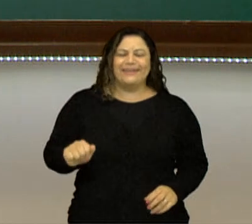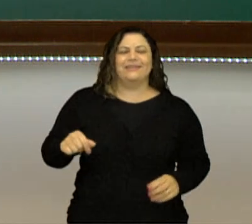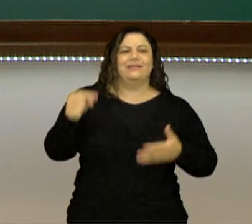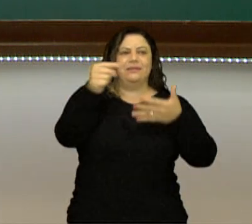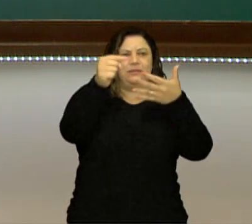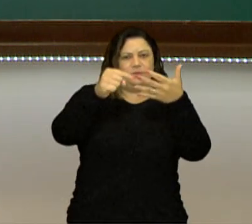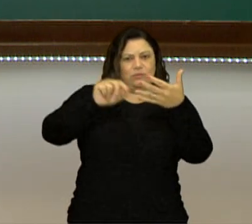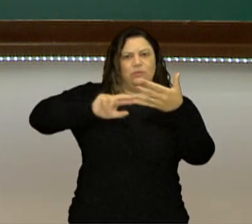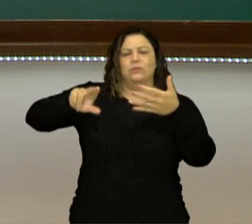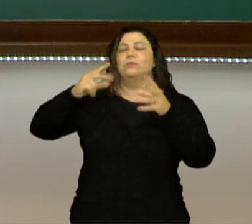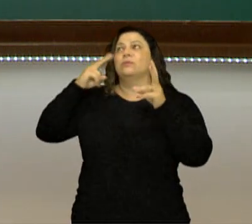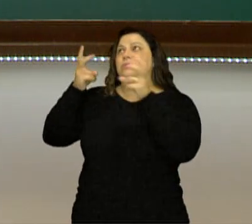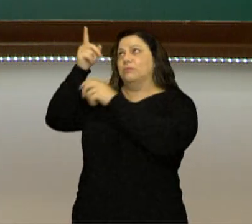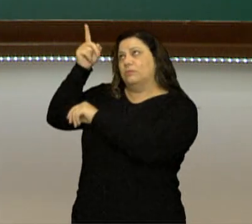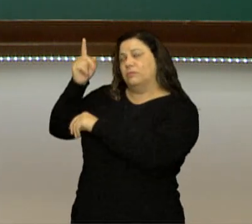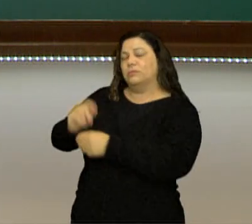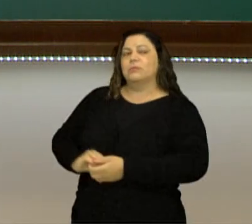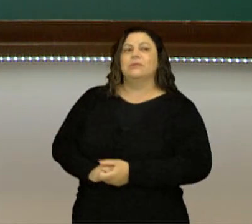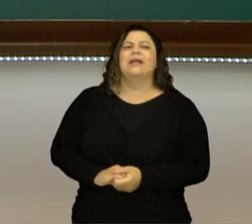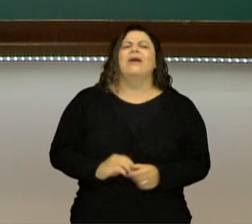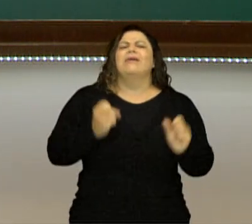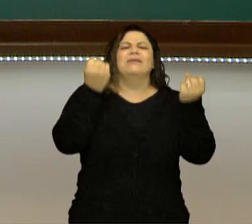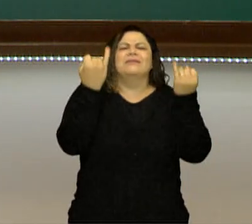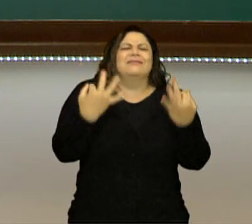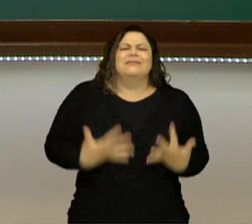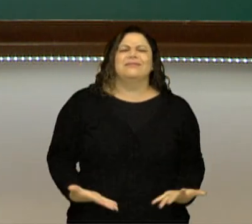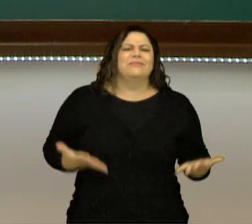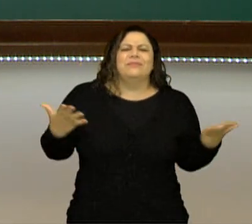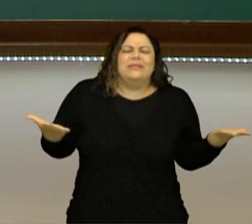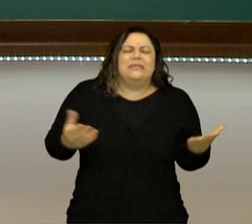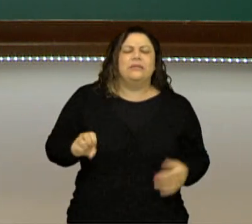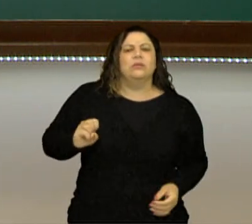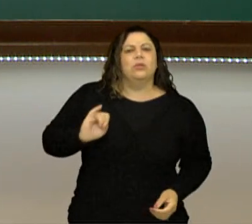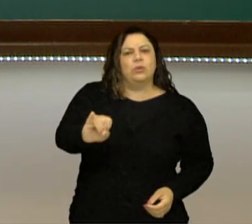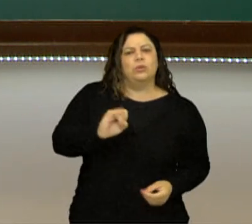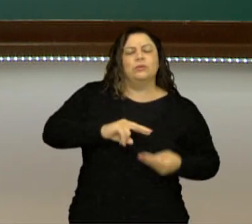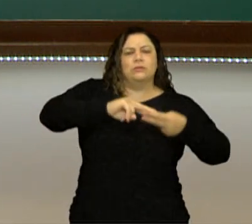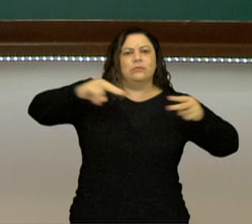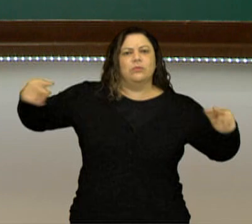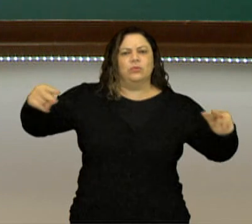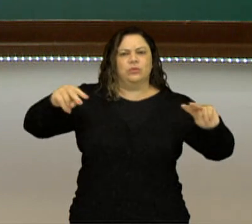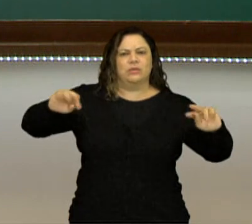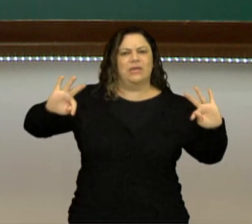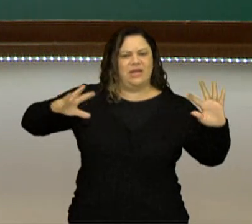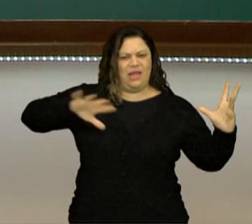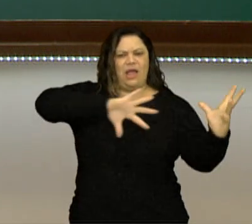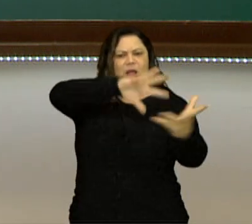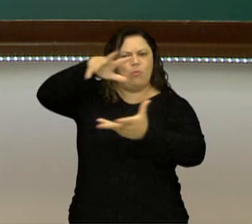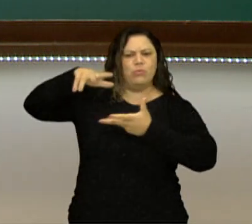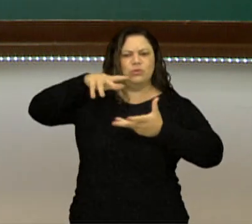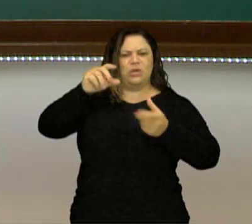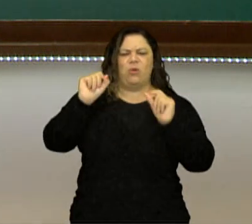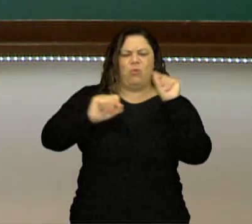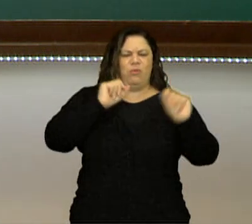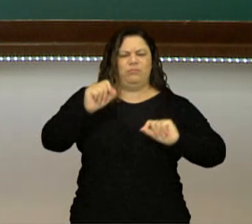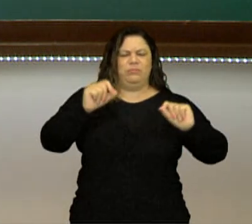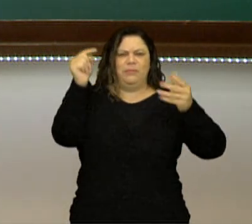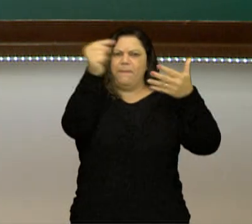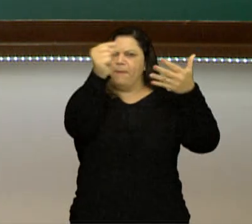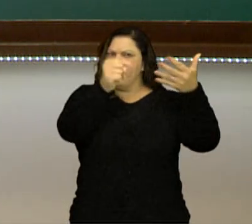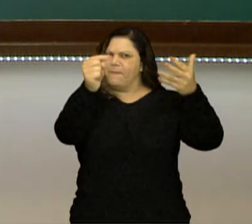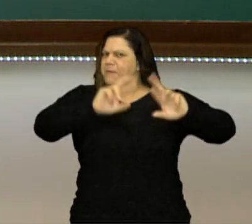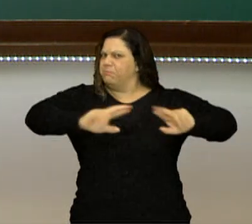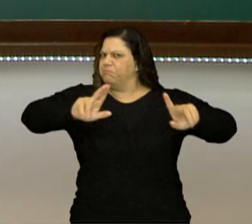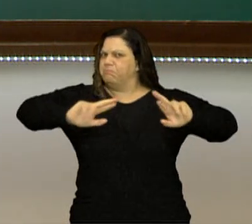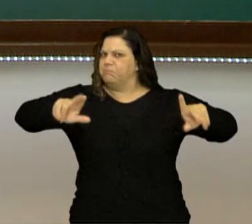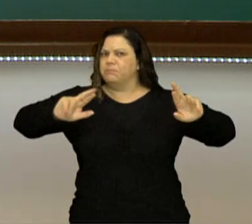pouco ali. E agora, como explico isso? Se o código genético universal, como explicar a diversidade de